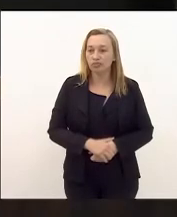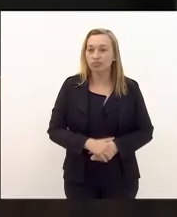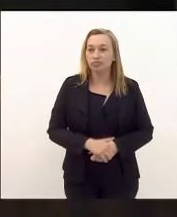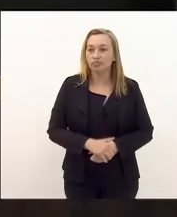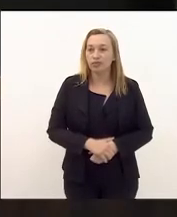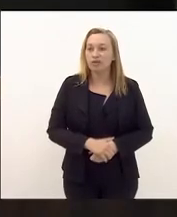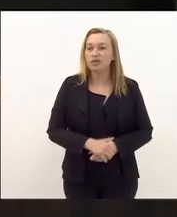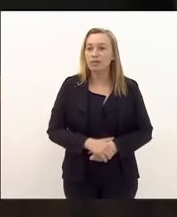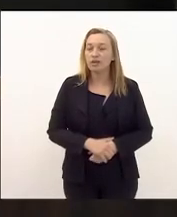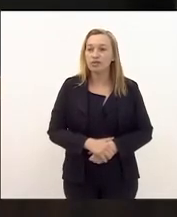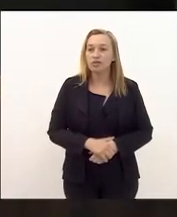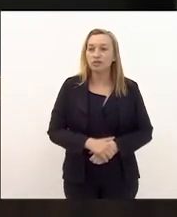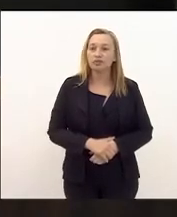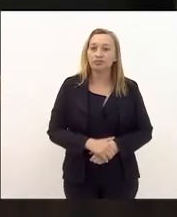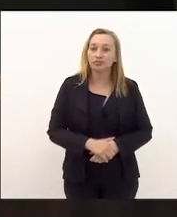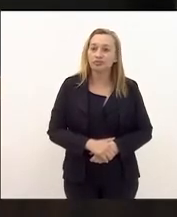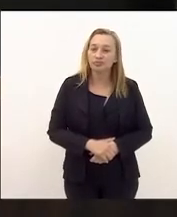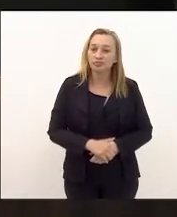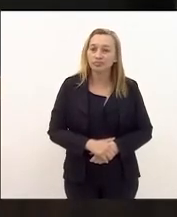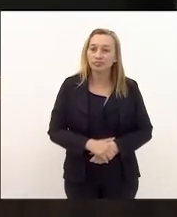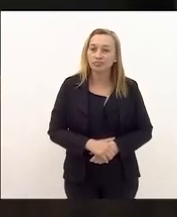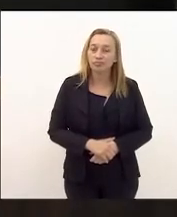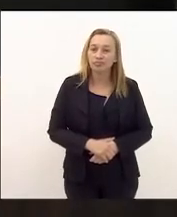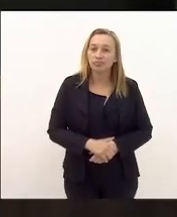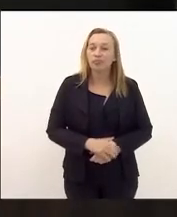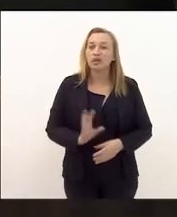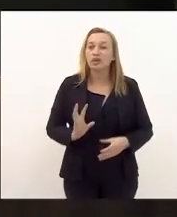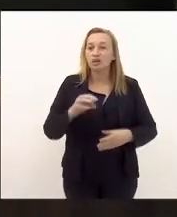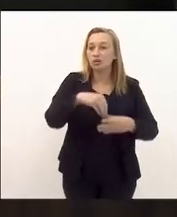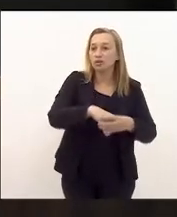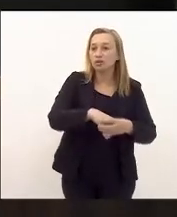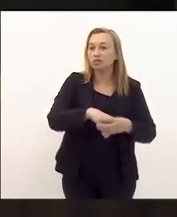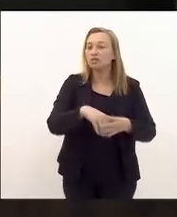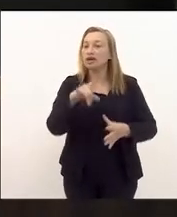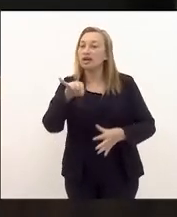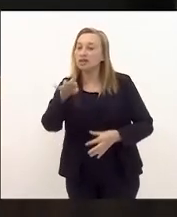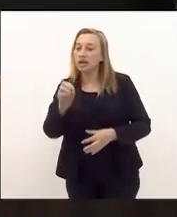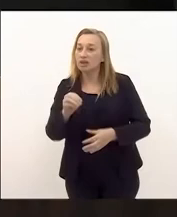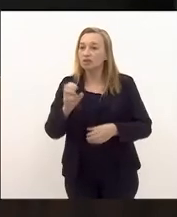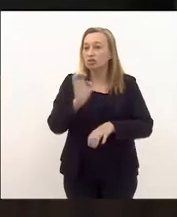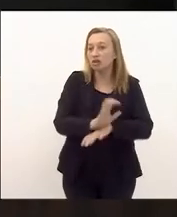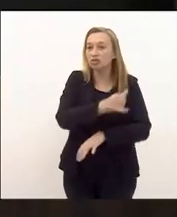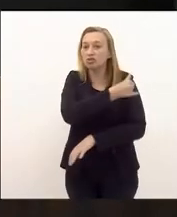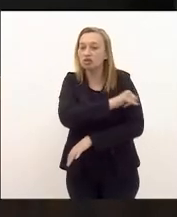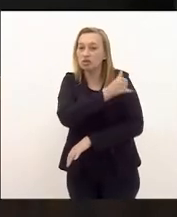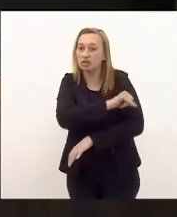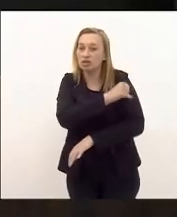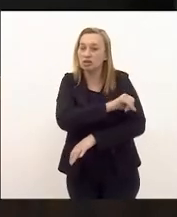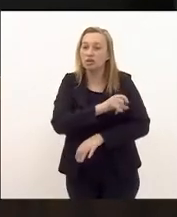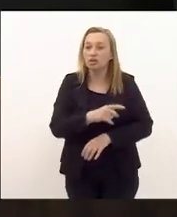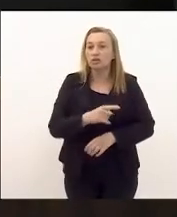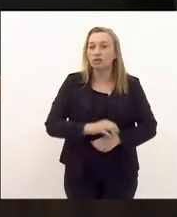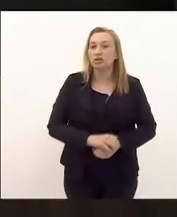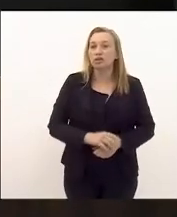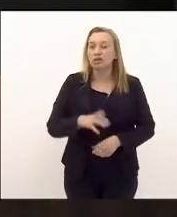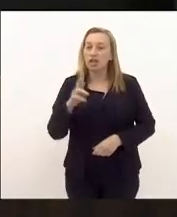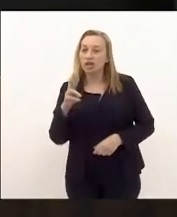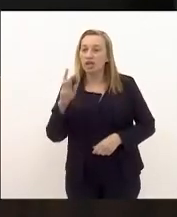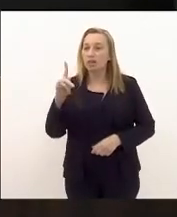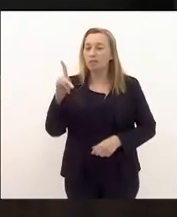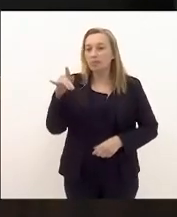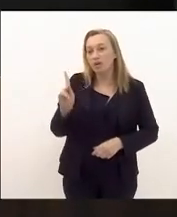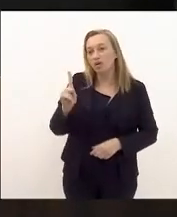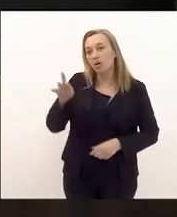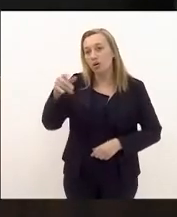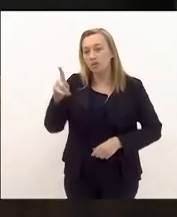5.645, de janeiro de 2010, incluindo no calendário oficial do Estado do Rio de Janeiro, Semana Estadual do Hip Hop. Pareceres